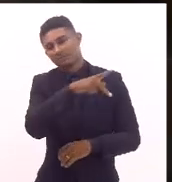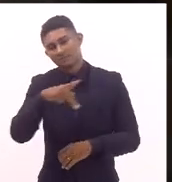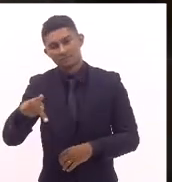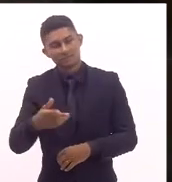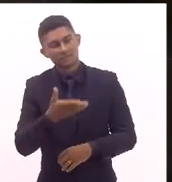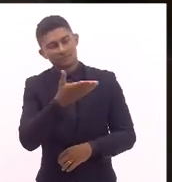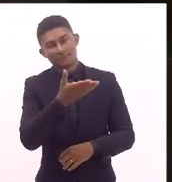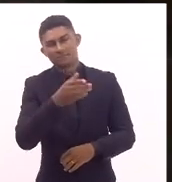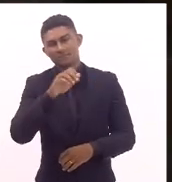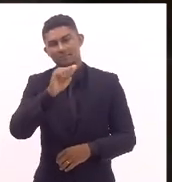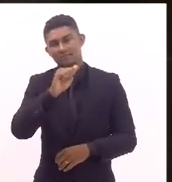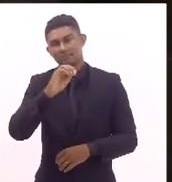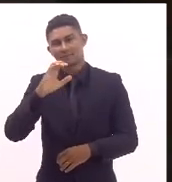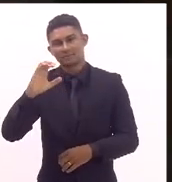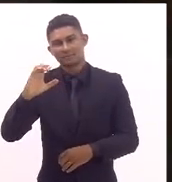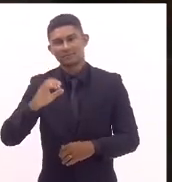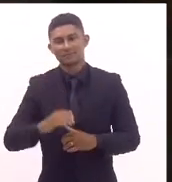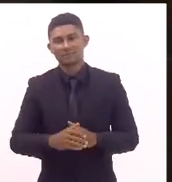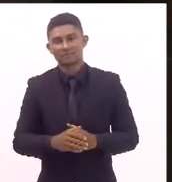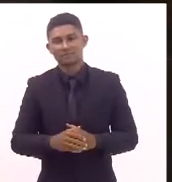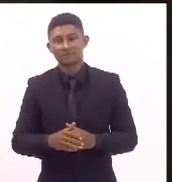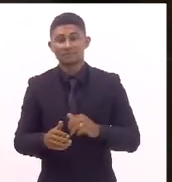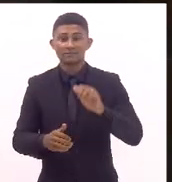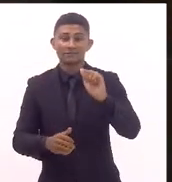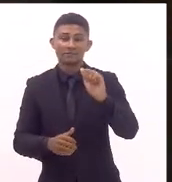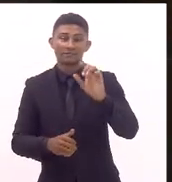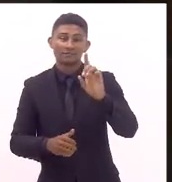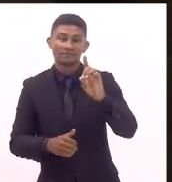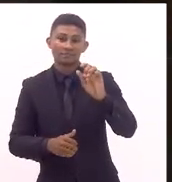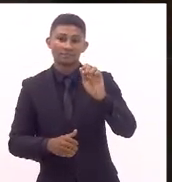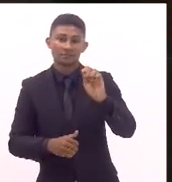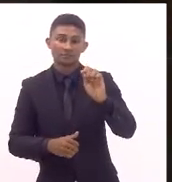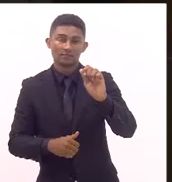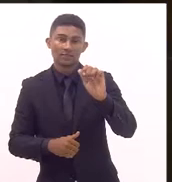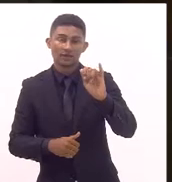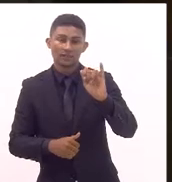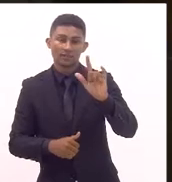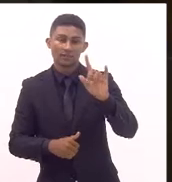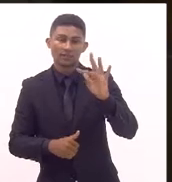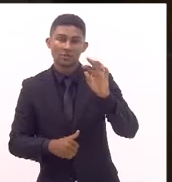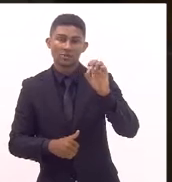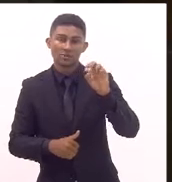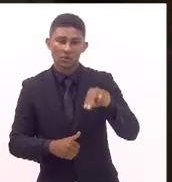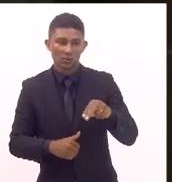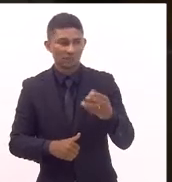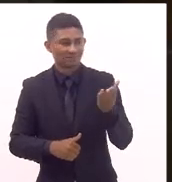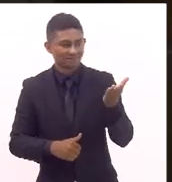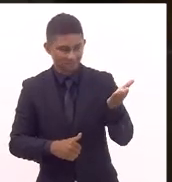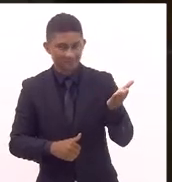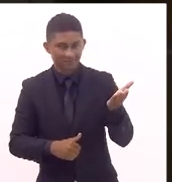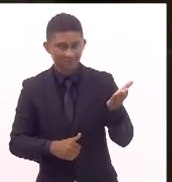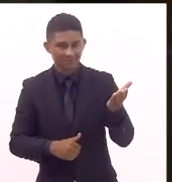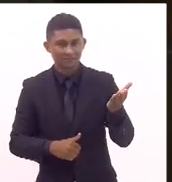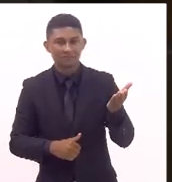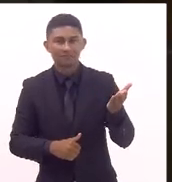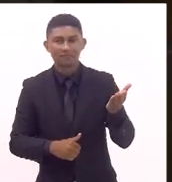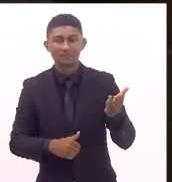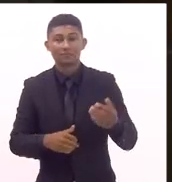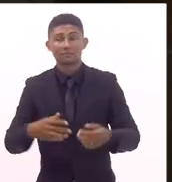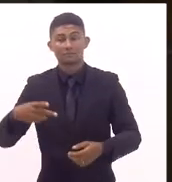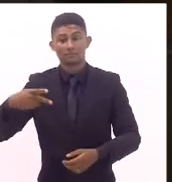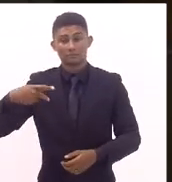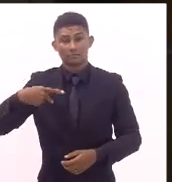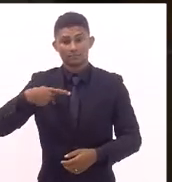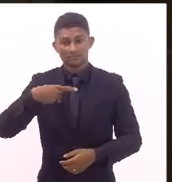Ceciliano dailson querido filho de mãe Beata é meu